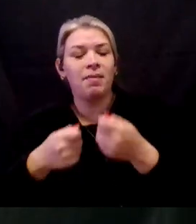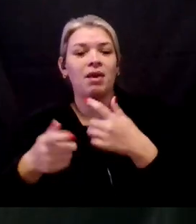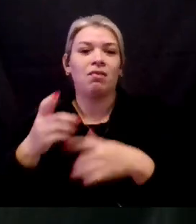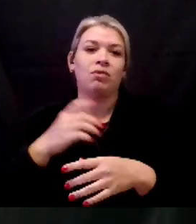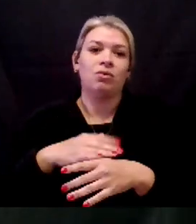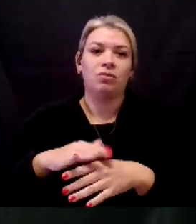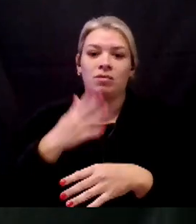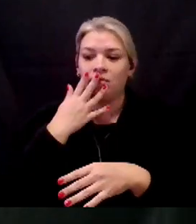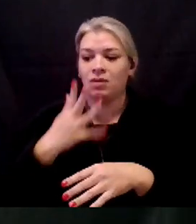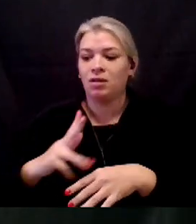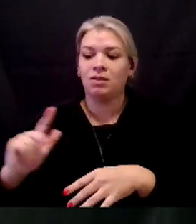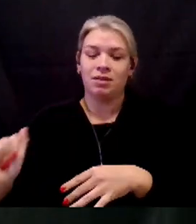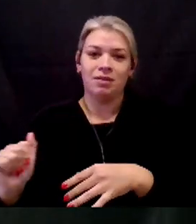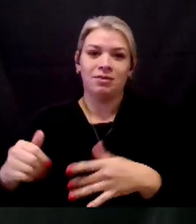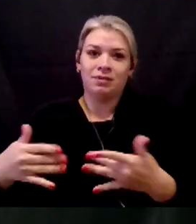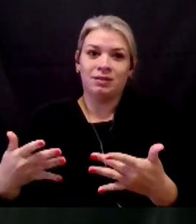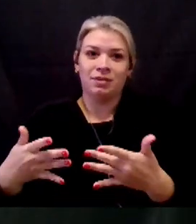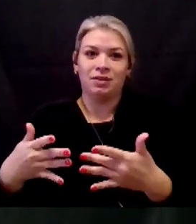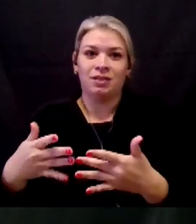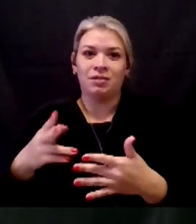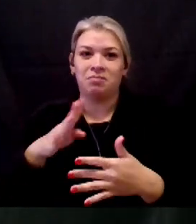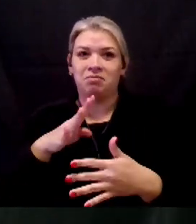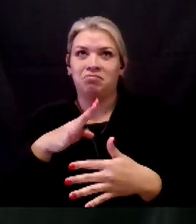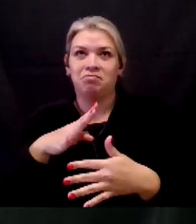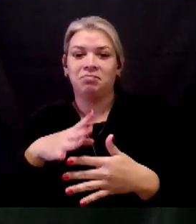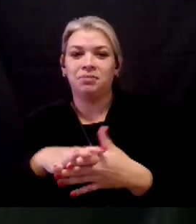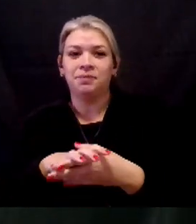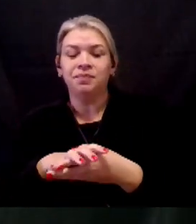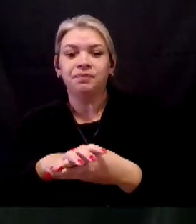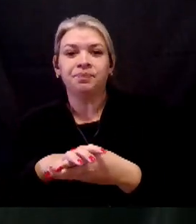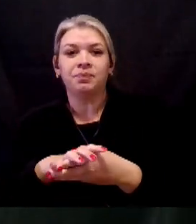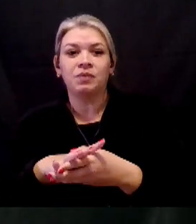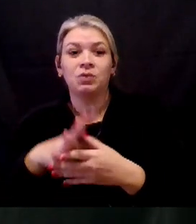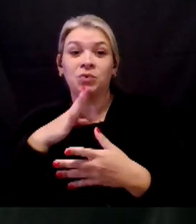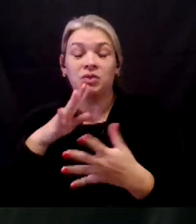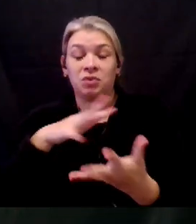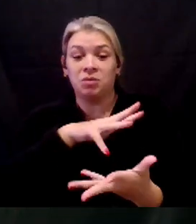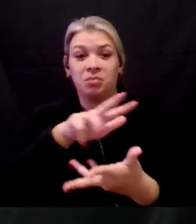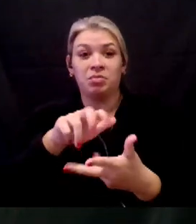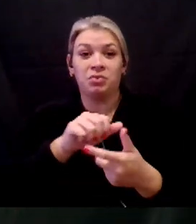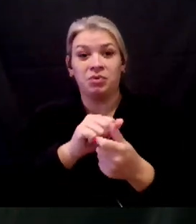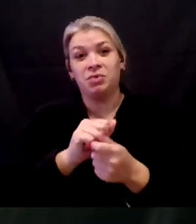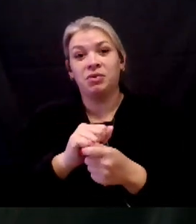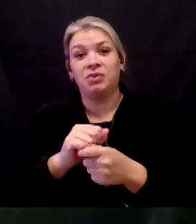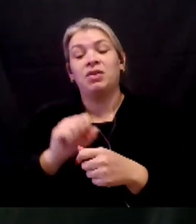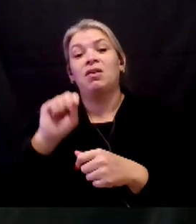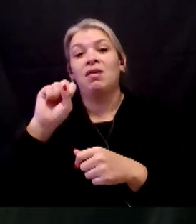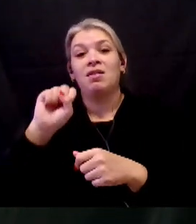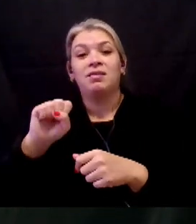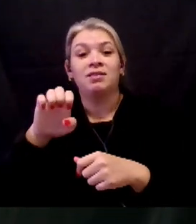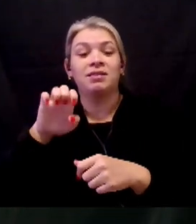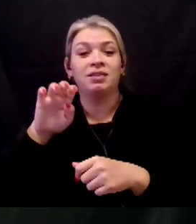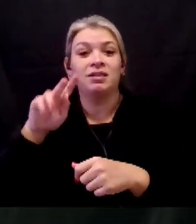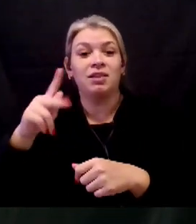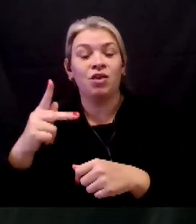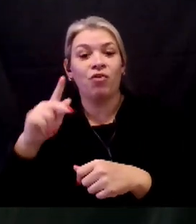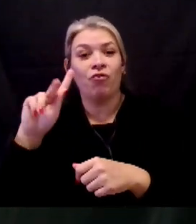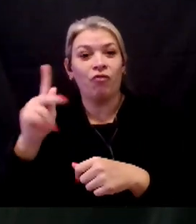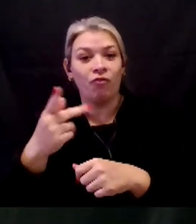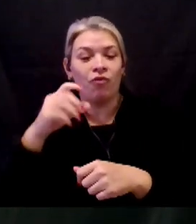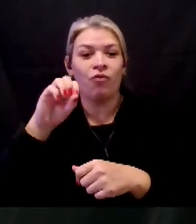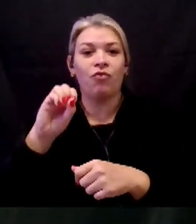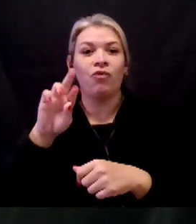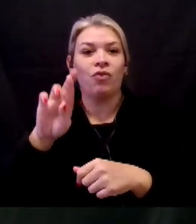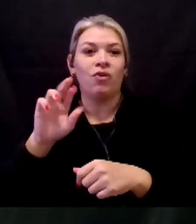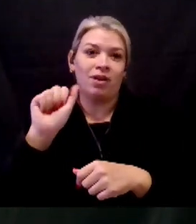conhecido mundialmente como Sephora Kids acende um alerta entre especialistas. Segundo a Sociedade Brasileira de